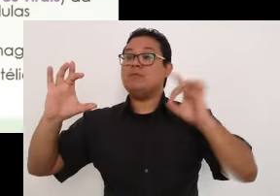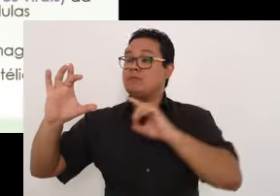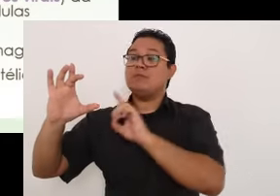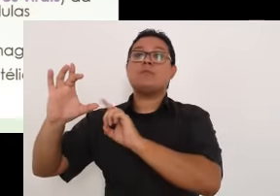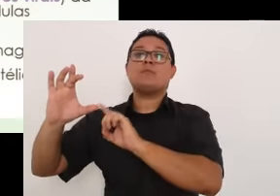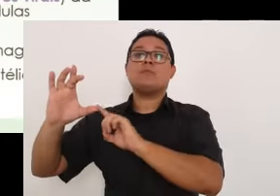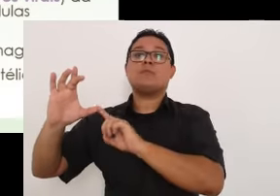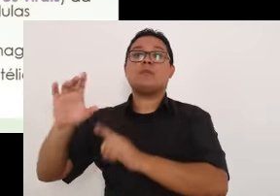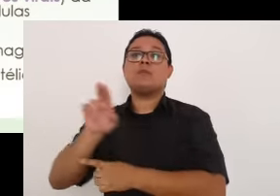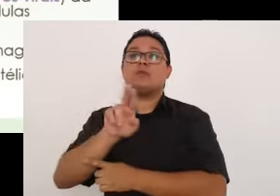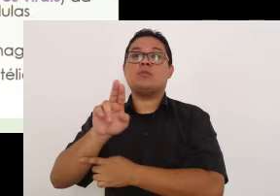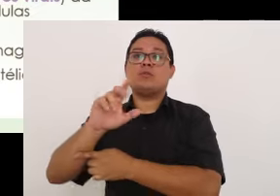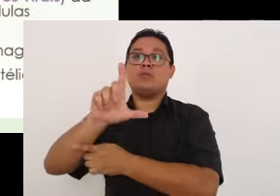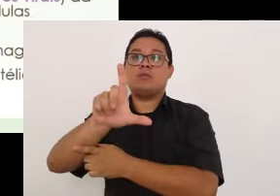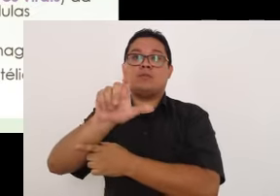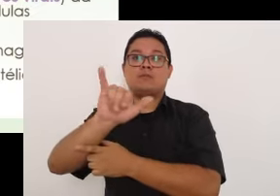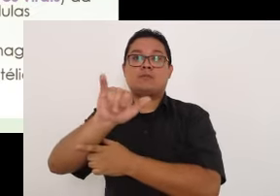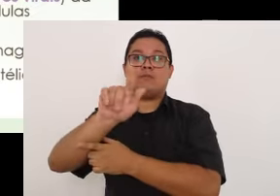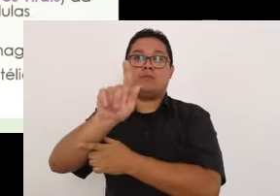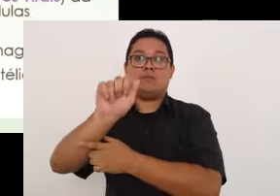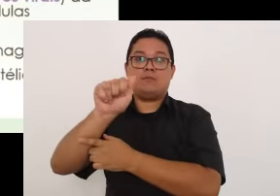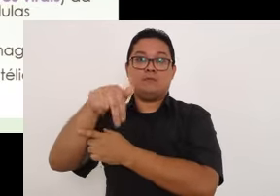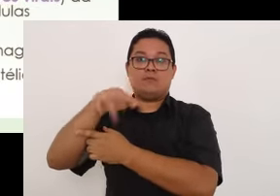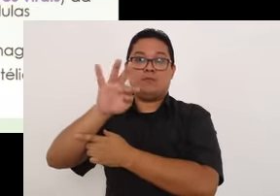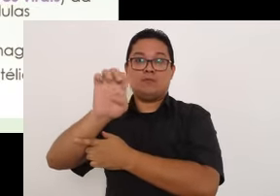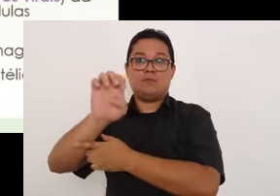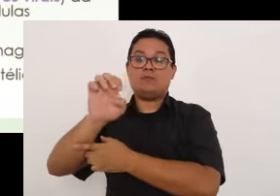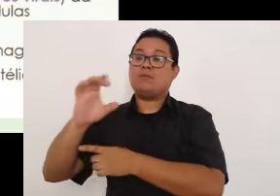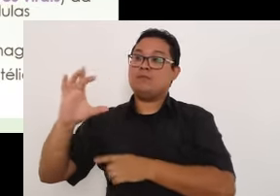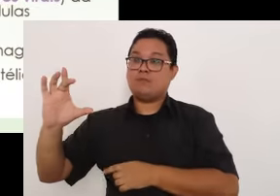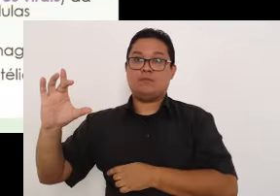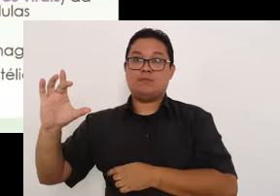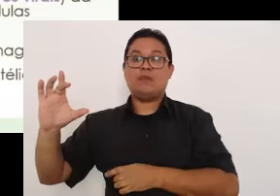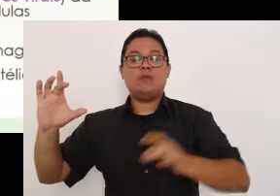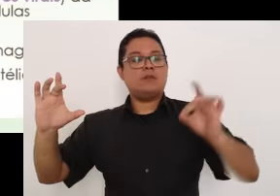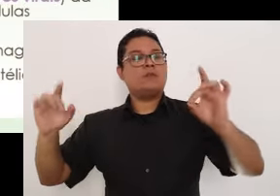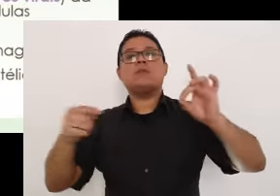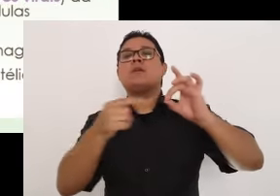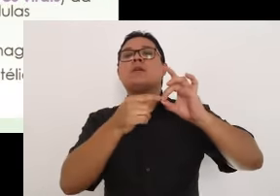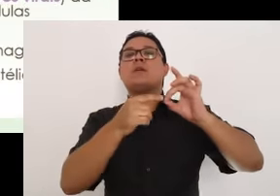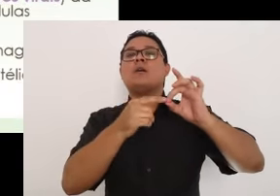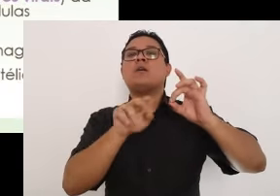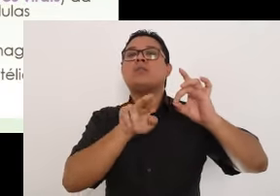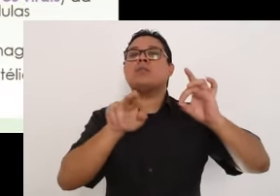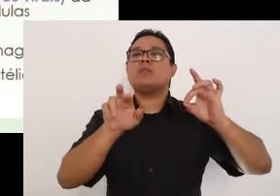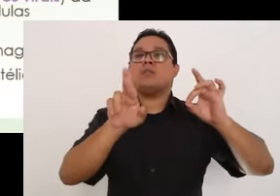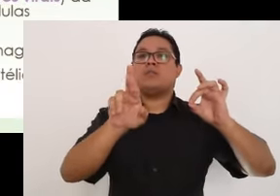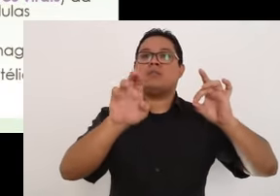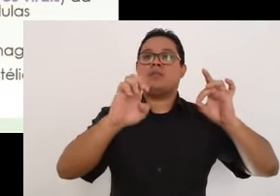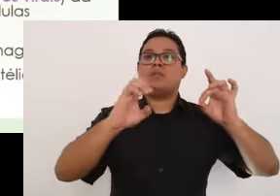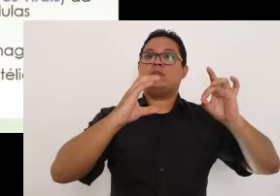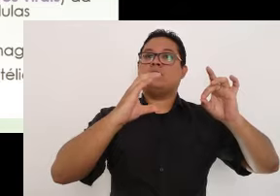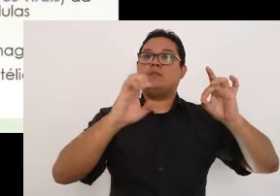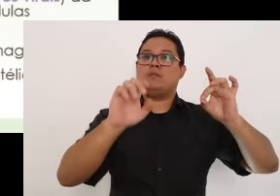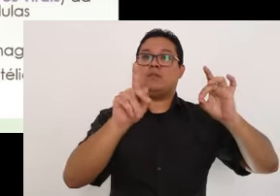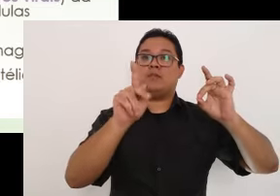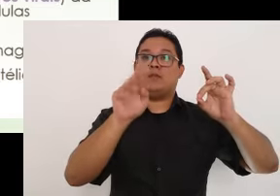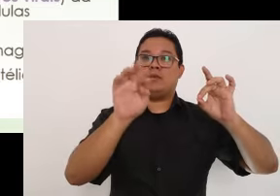o ligante que o vírus vai ter e o receptor que ele encaixa